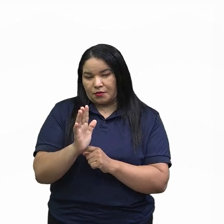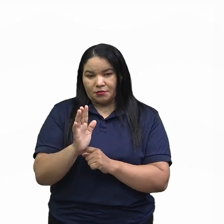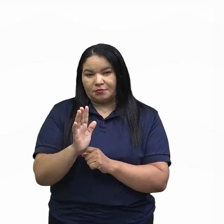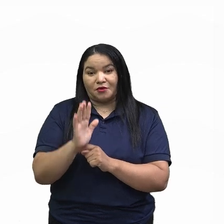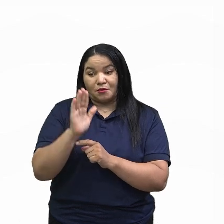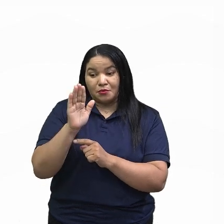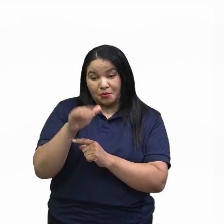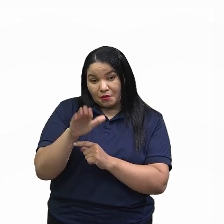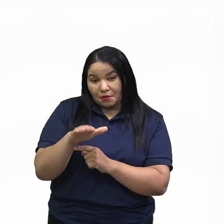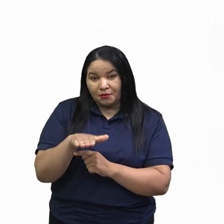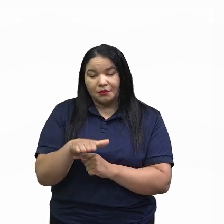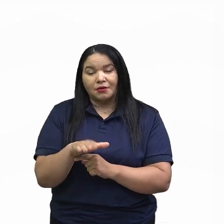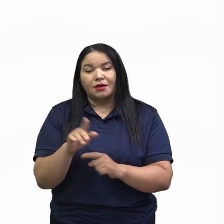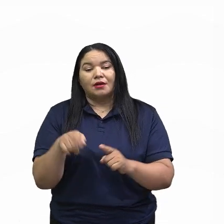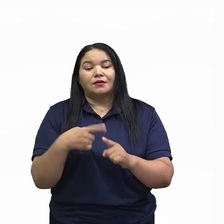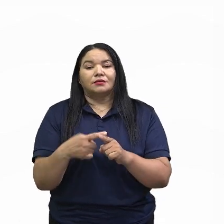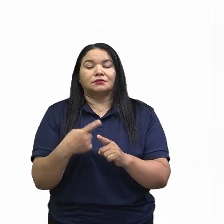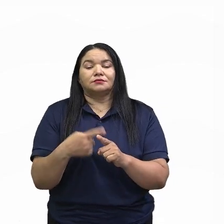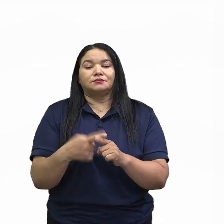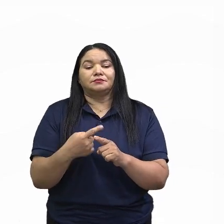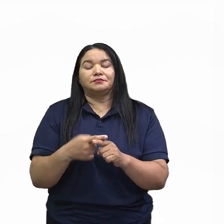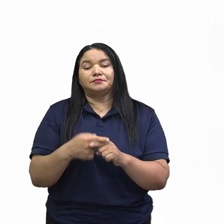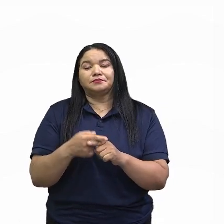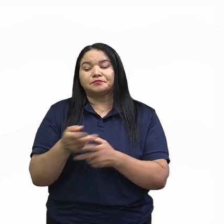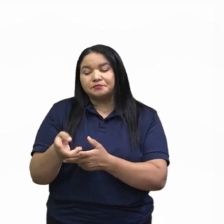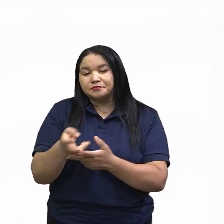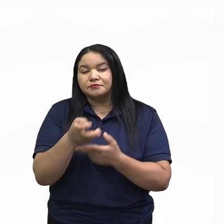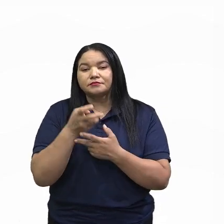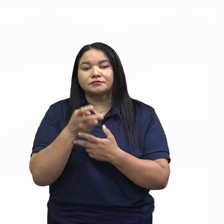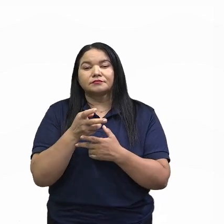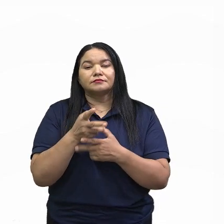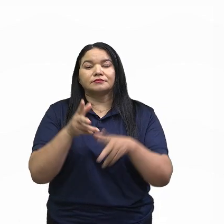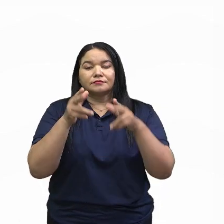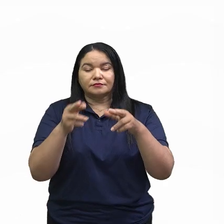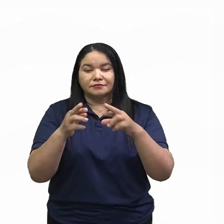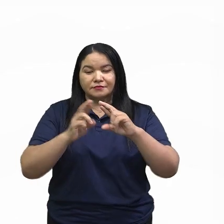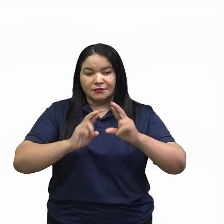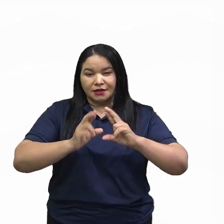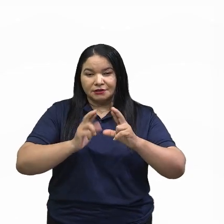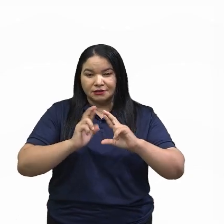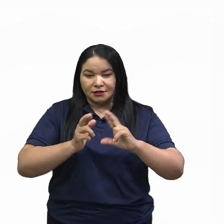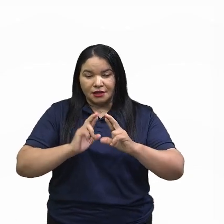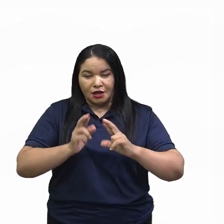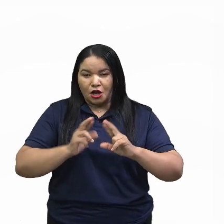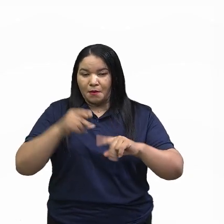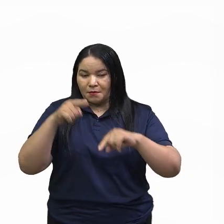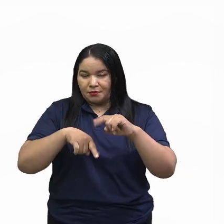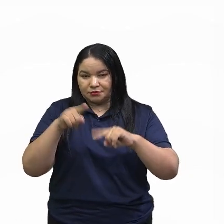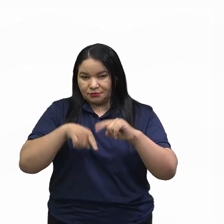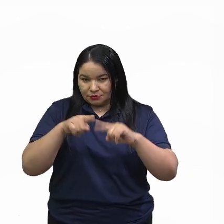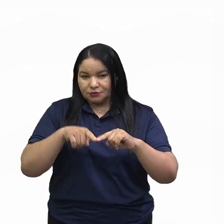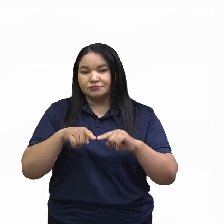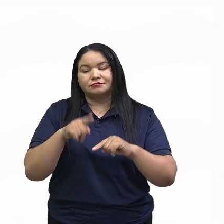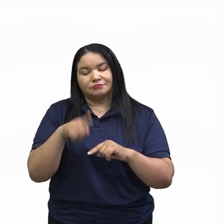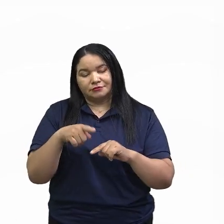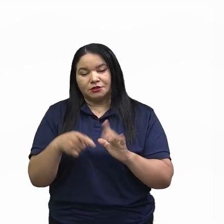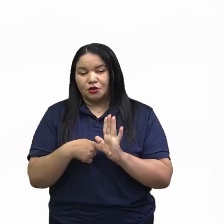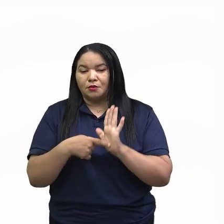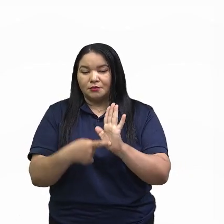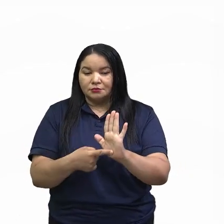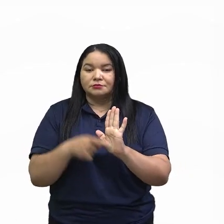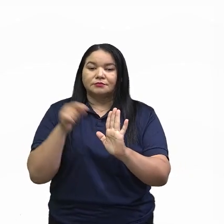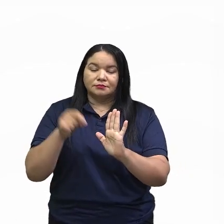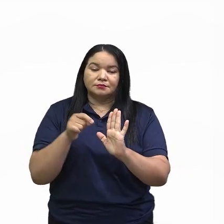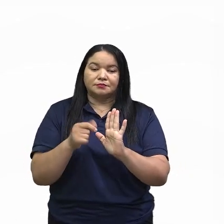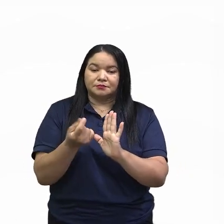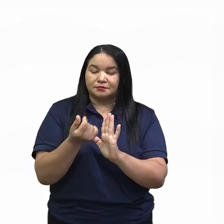um reaproveitamento, né? É como se fosse uma reciclagem dos materiais, né? Então, ele apresenta aí